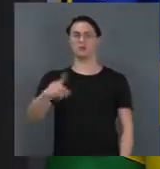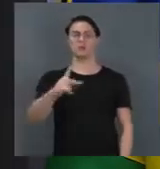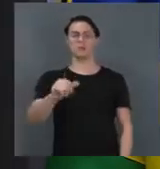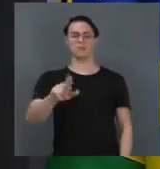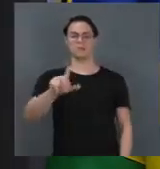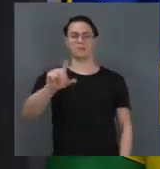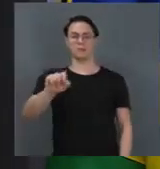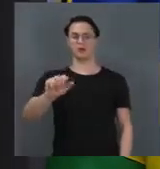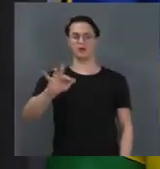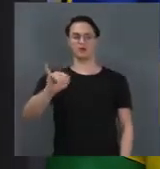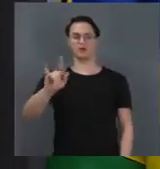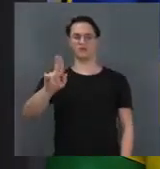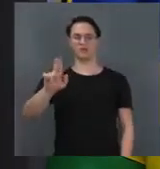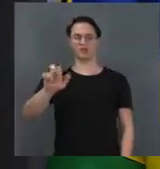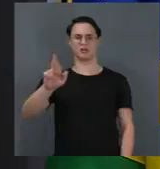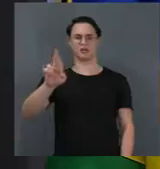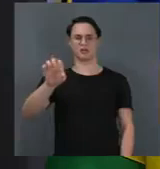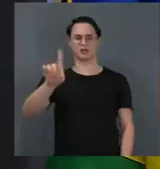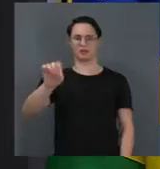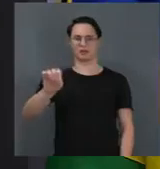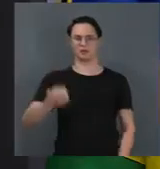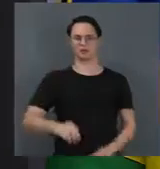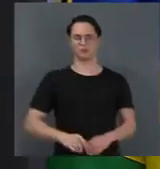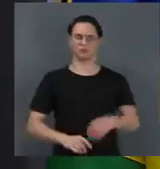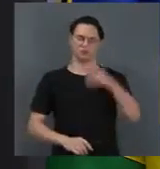Paulo Figueiredo.